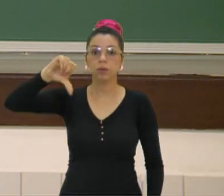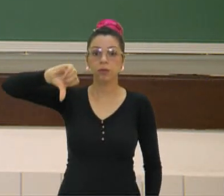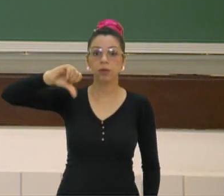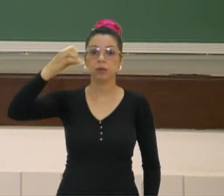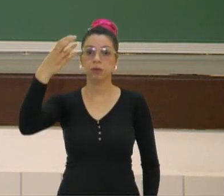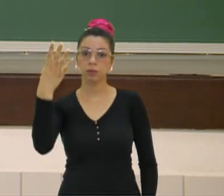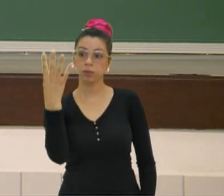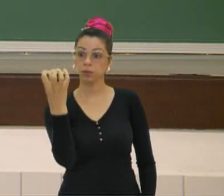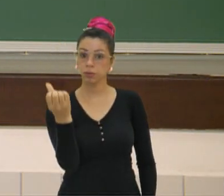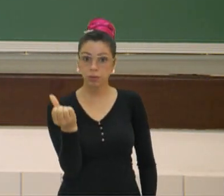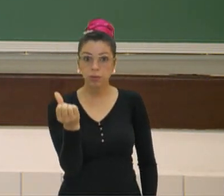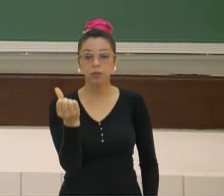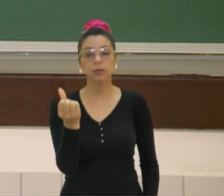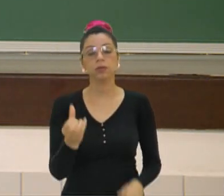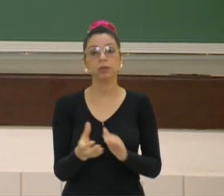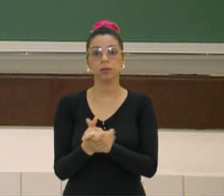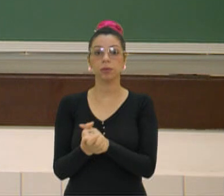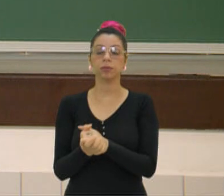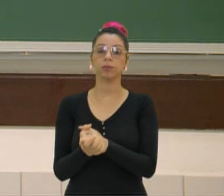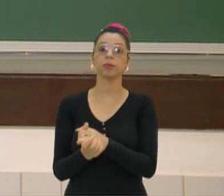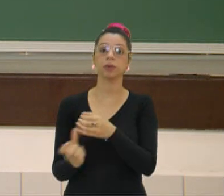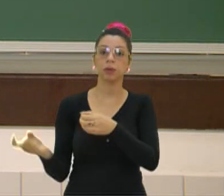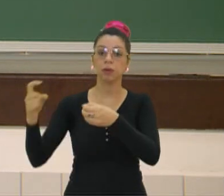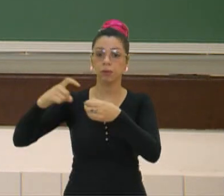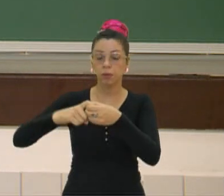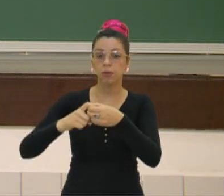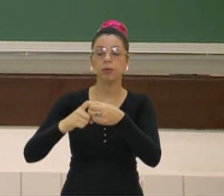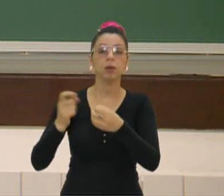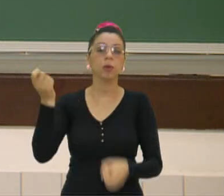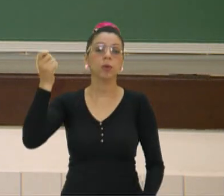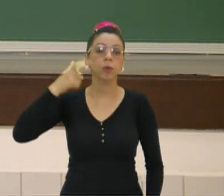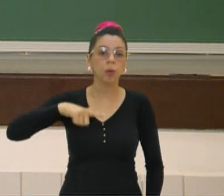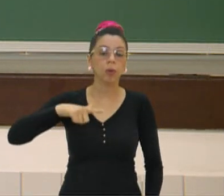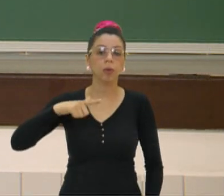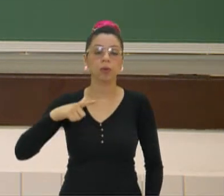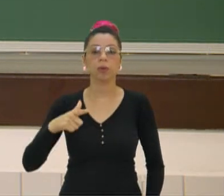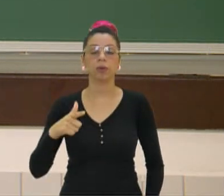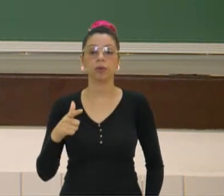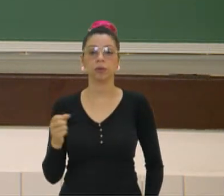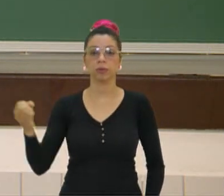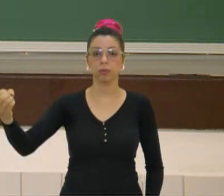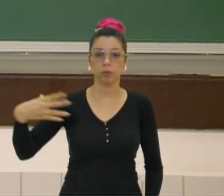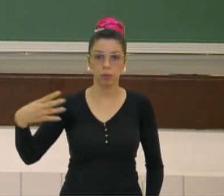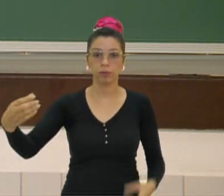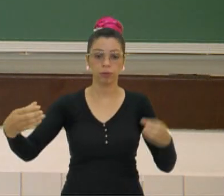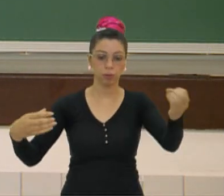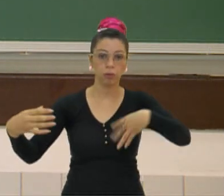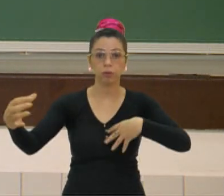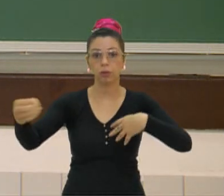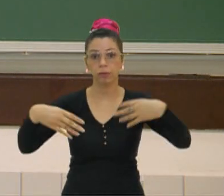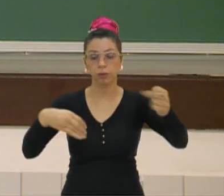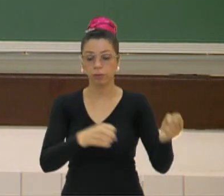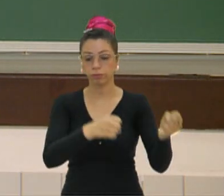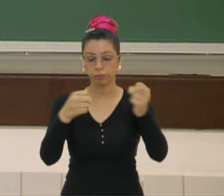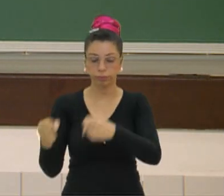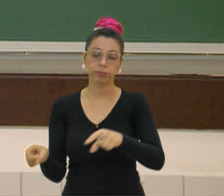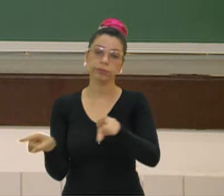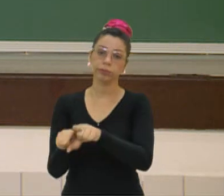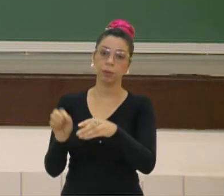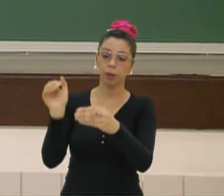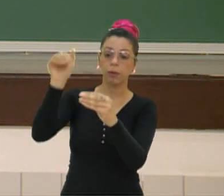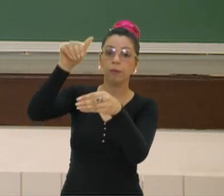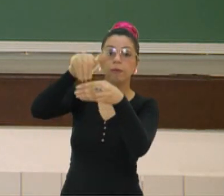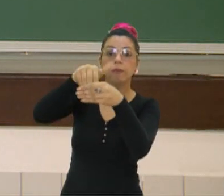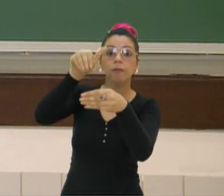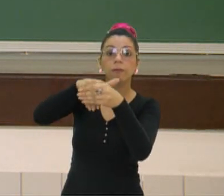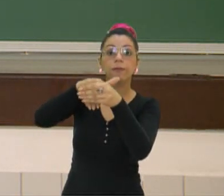Essa circulação, a renovação dos poderes que a Constituição prevê. Bom, além disso, havia o voto secreto